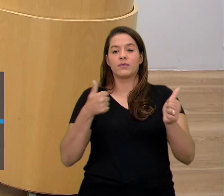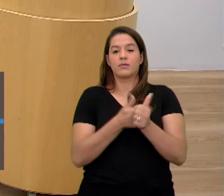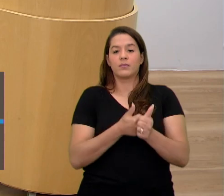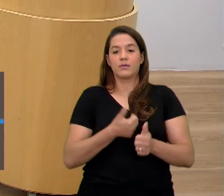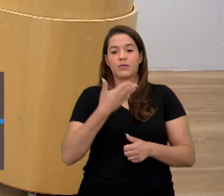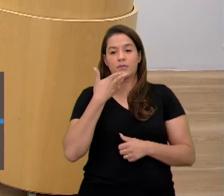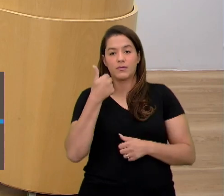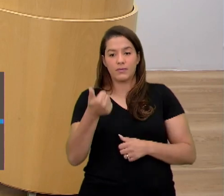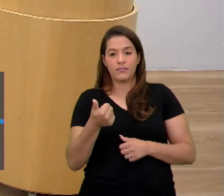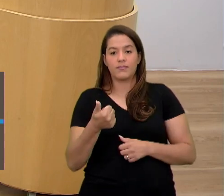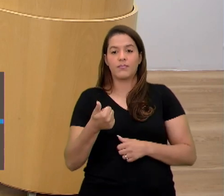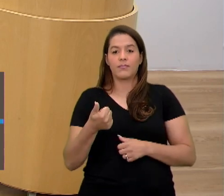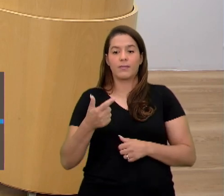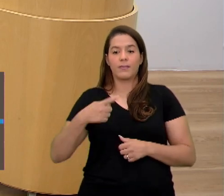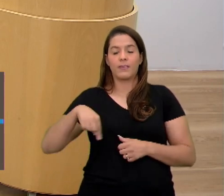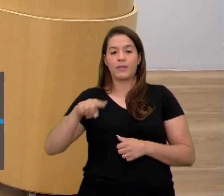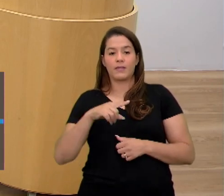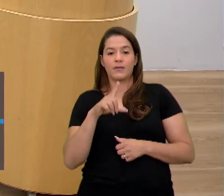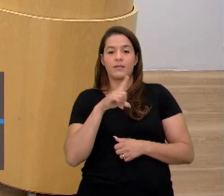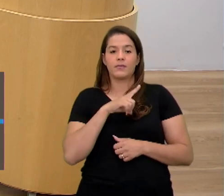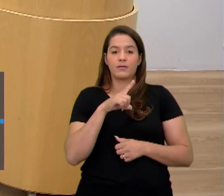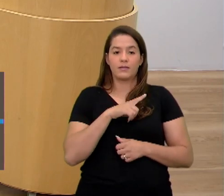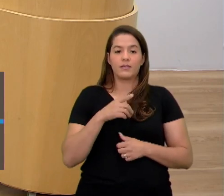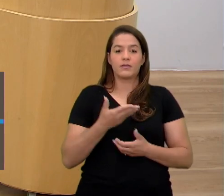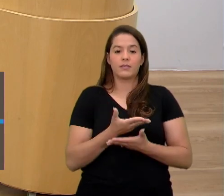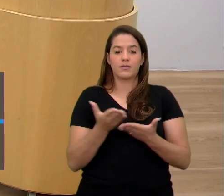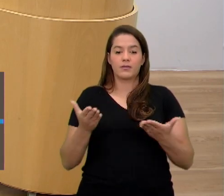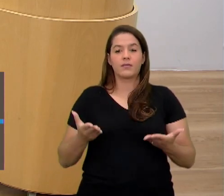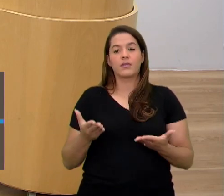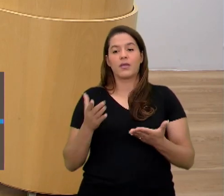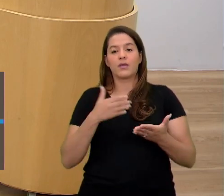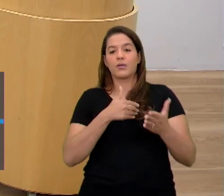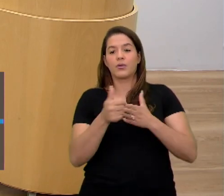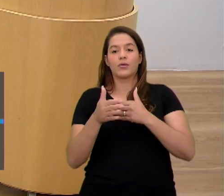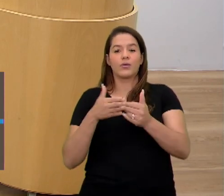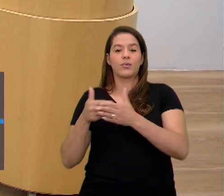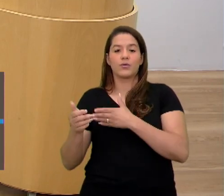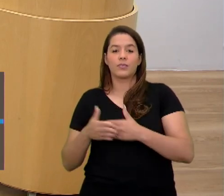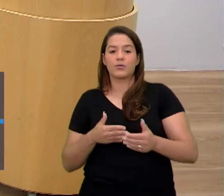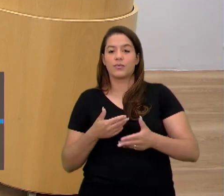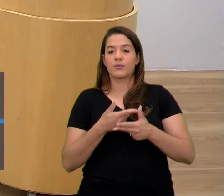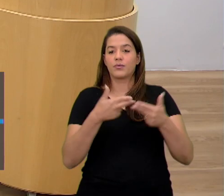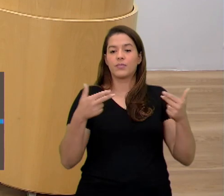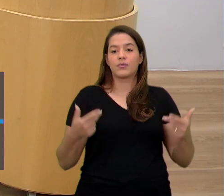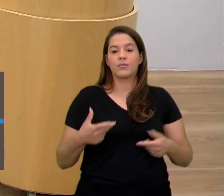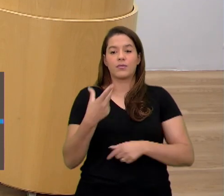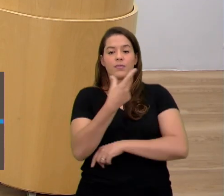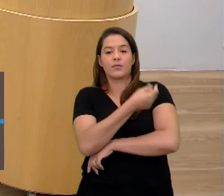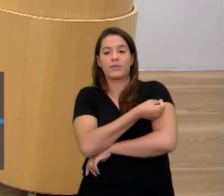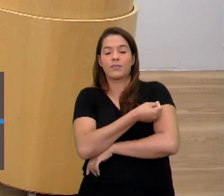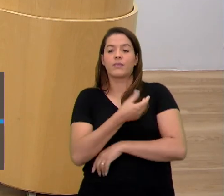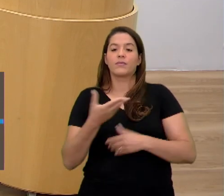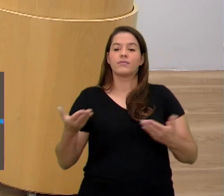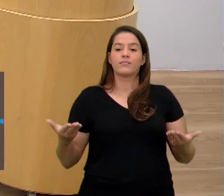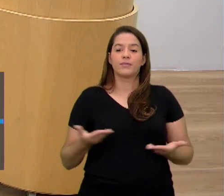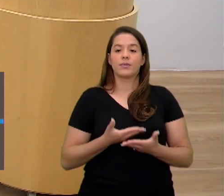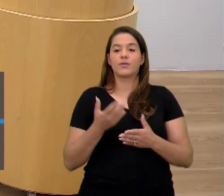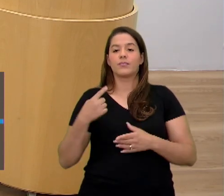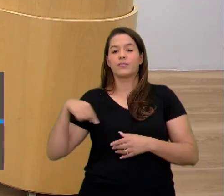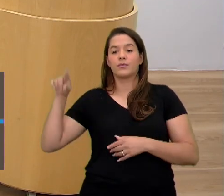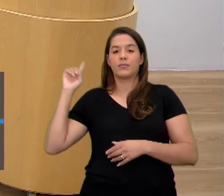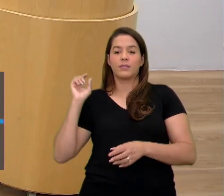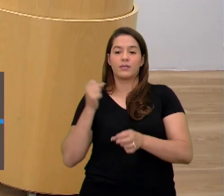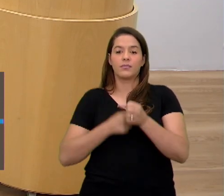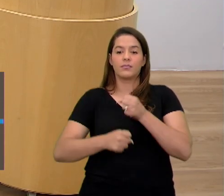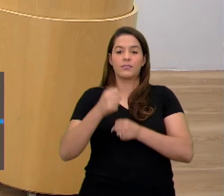entendeu? Então, assim, o índice, seja qualquer coisa, seja da vacina, por exemplo, que o ano passado a gente